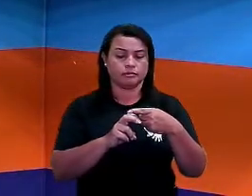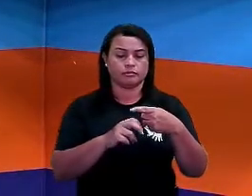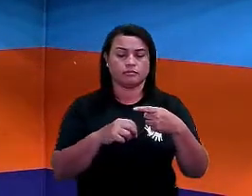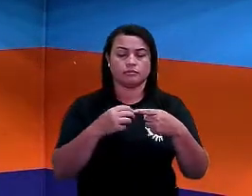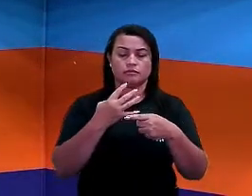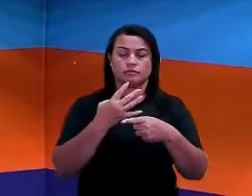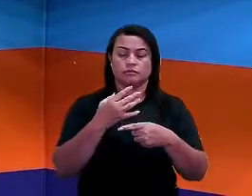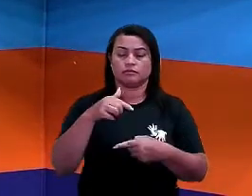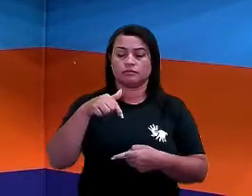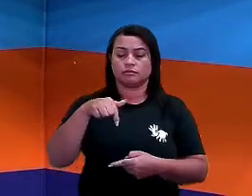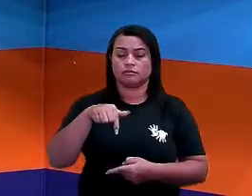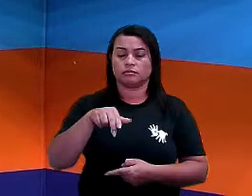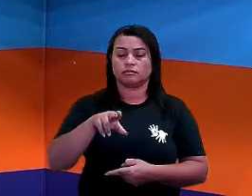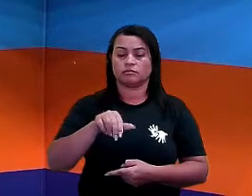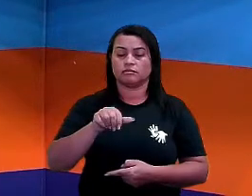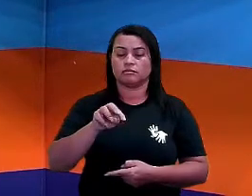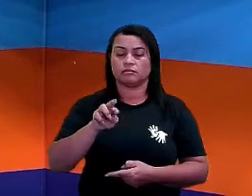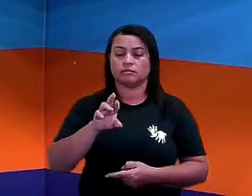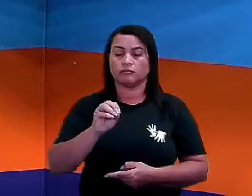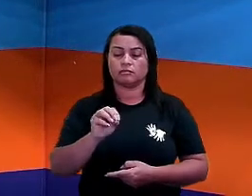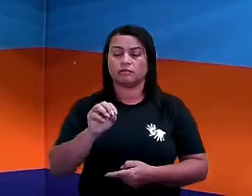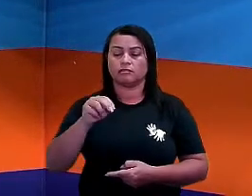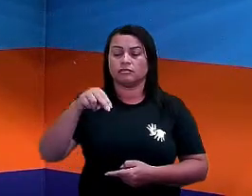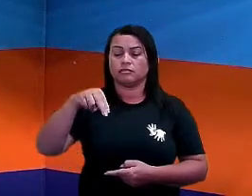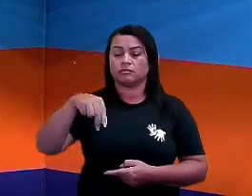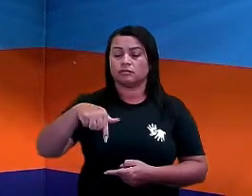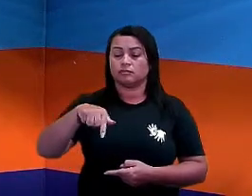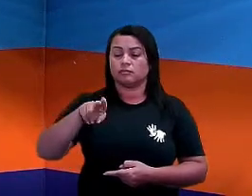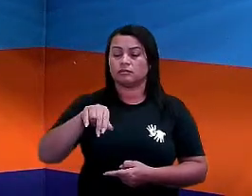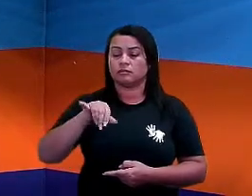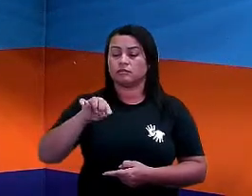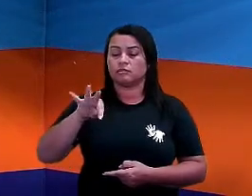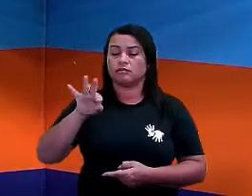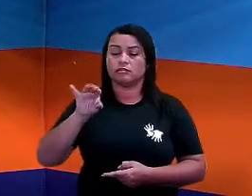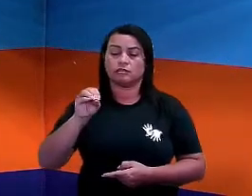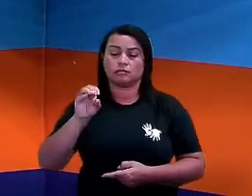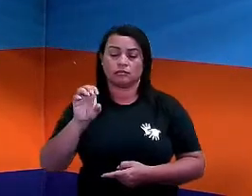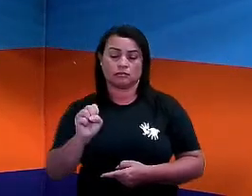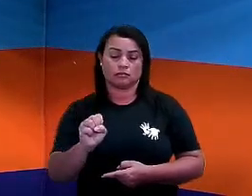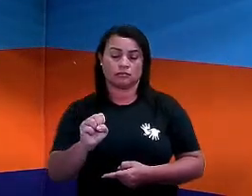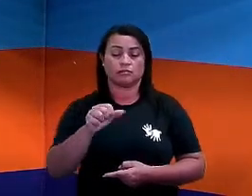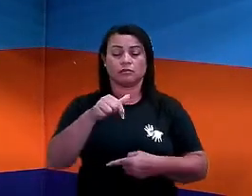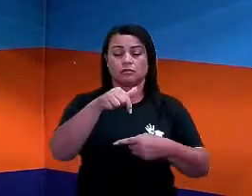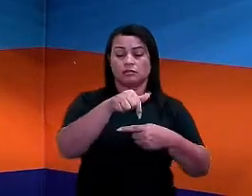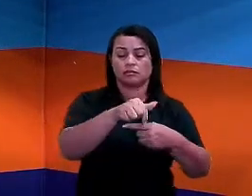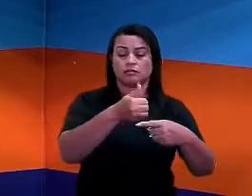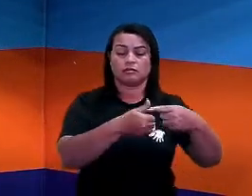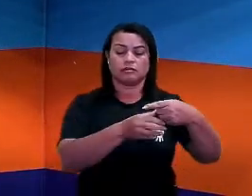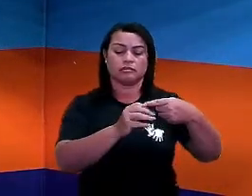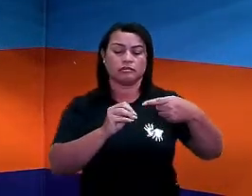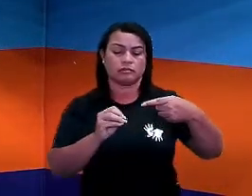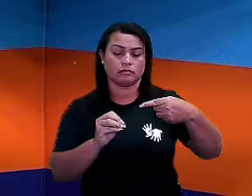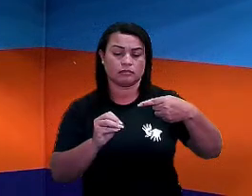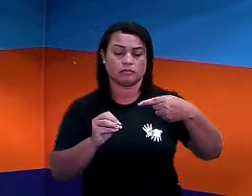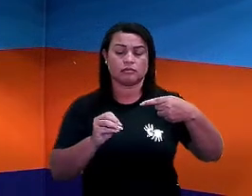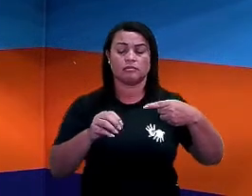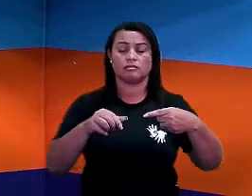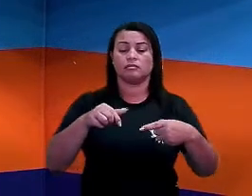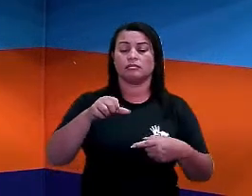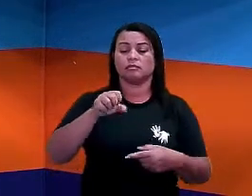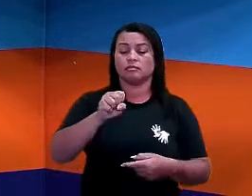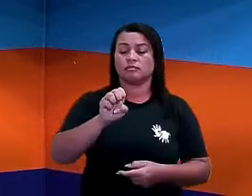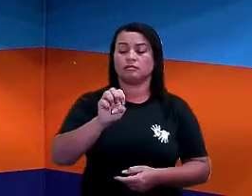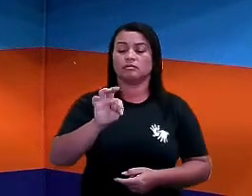4 quintos, tá certo? E aí eu tenho 7 e eu tenho 100. Vai ser